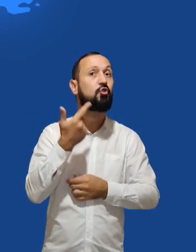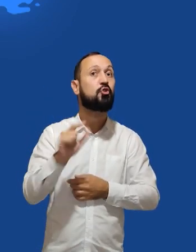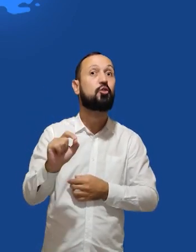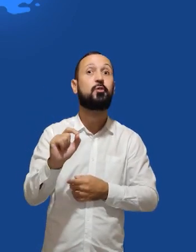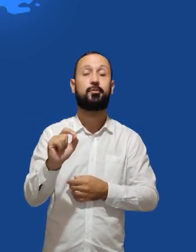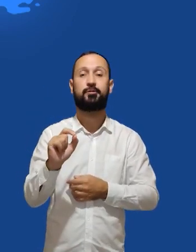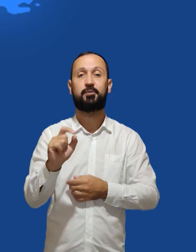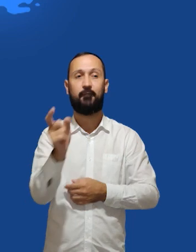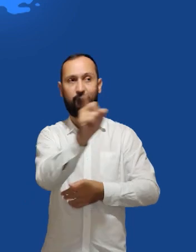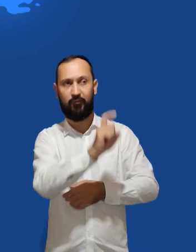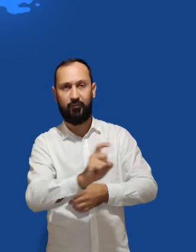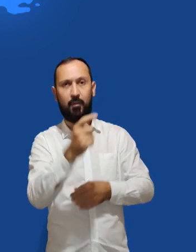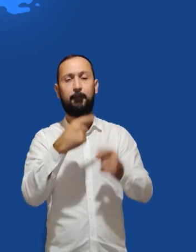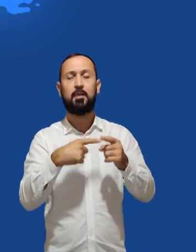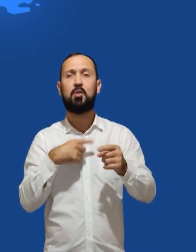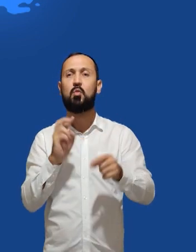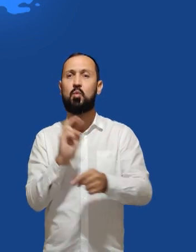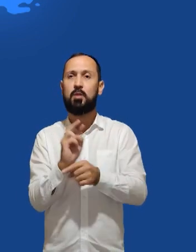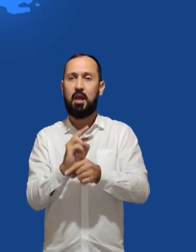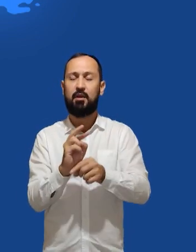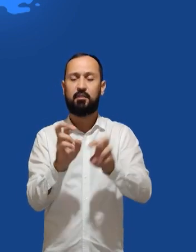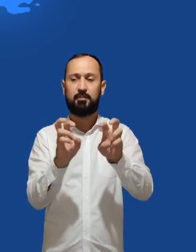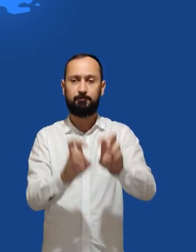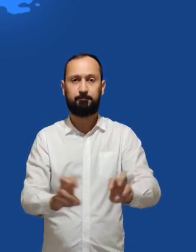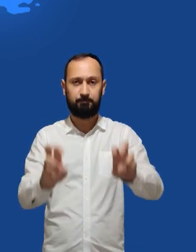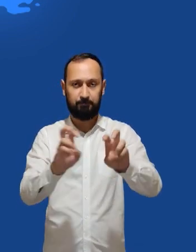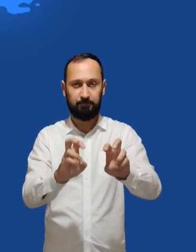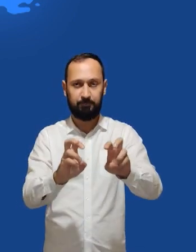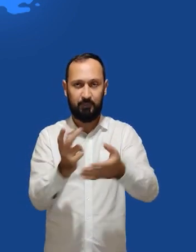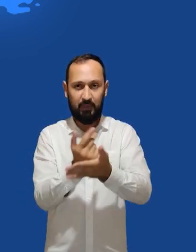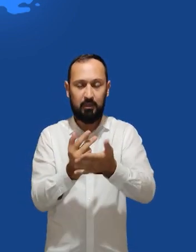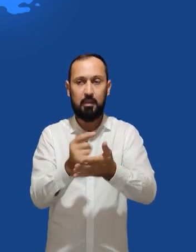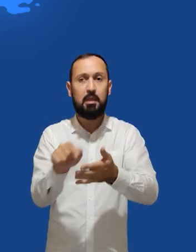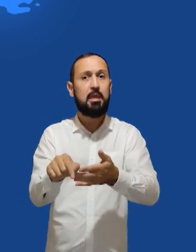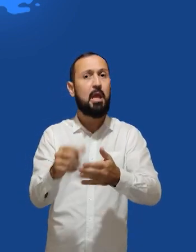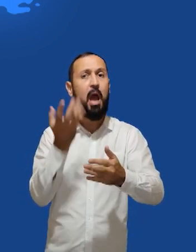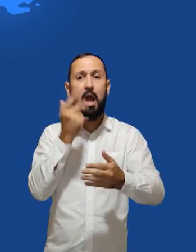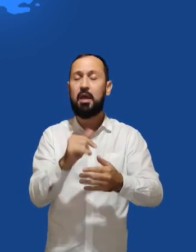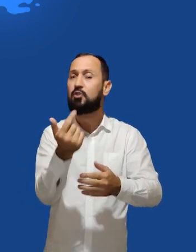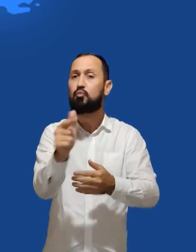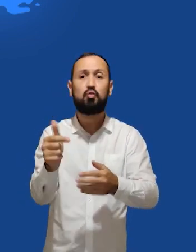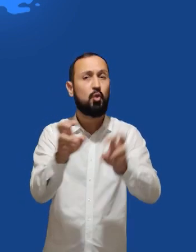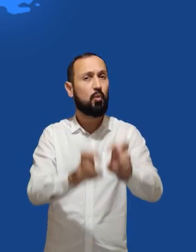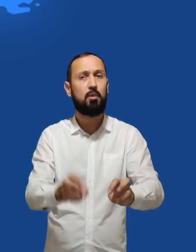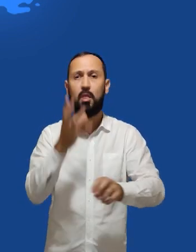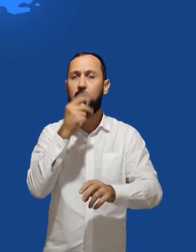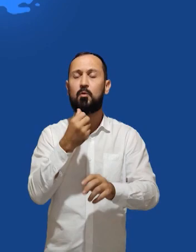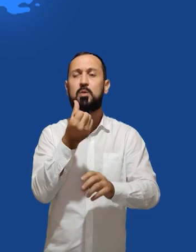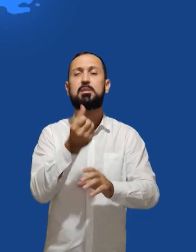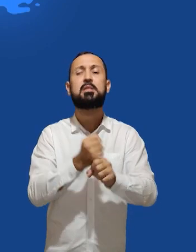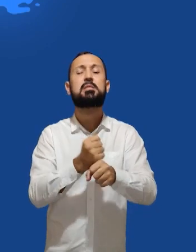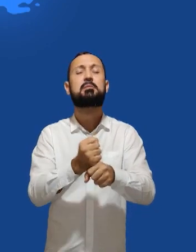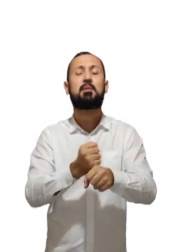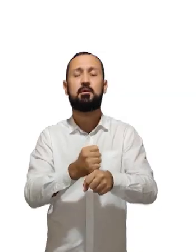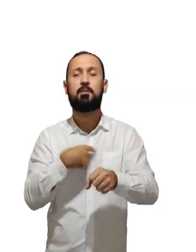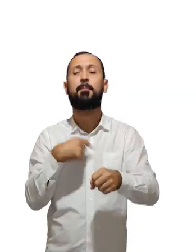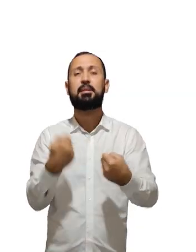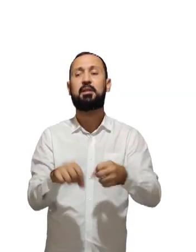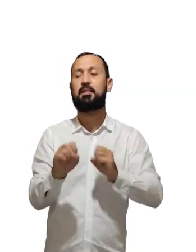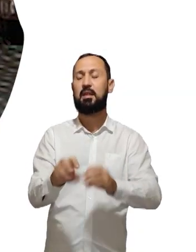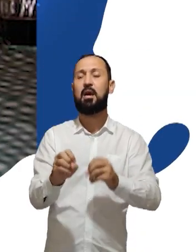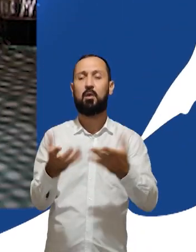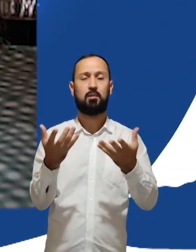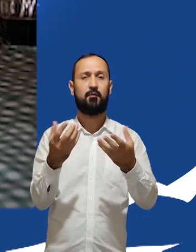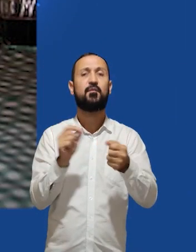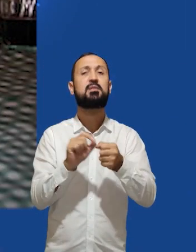de novo, porque eu fui dar aula de arte digital e as crianças não tinham computador, demorou a chegar 6 meses e eu